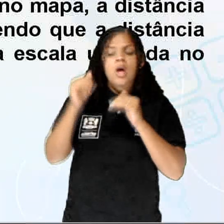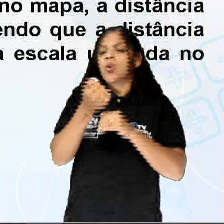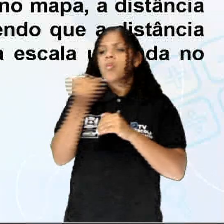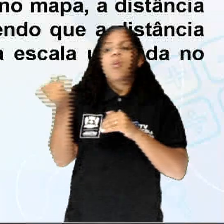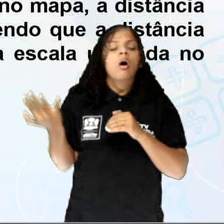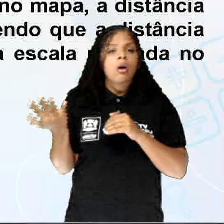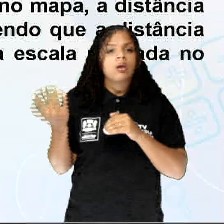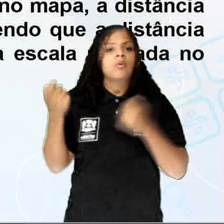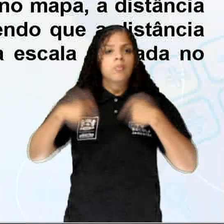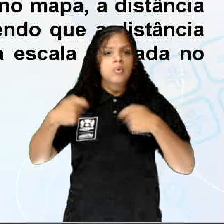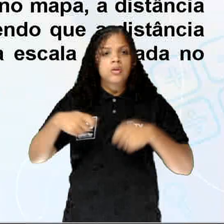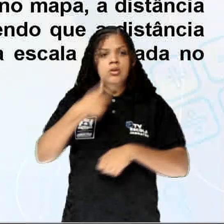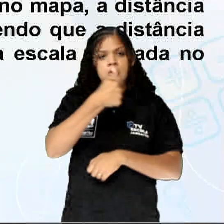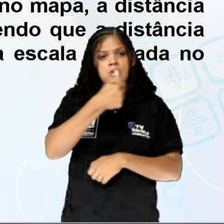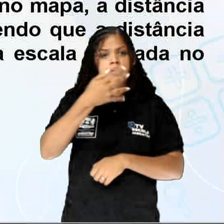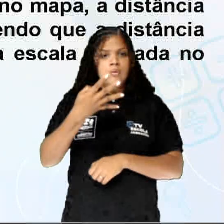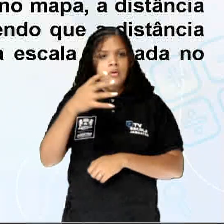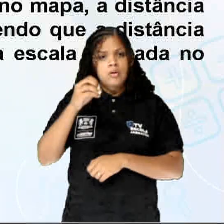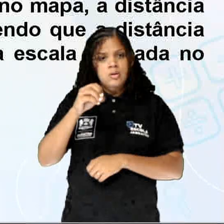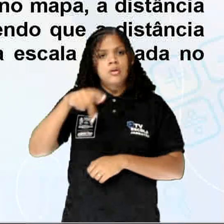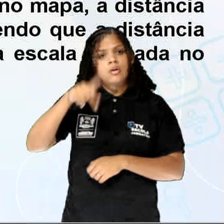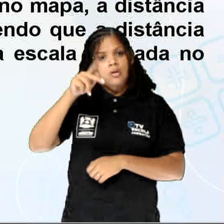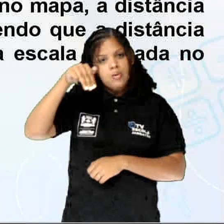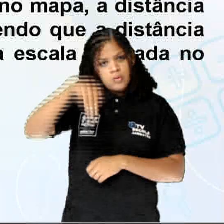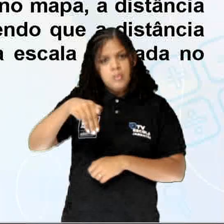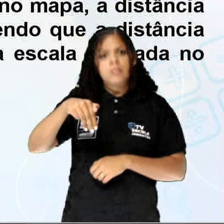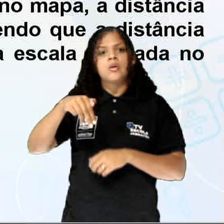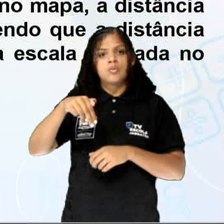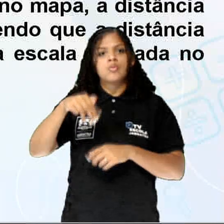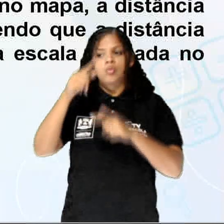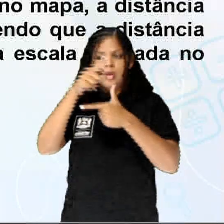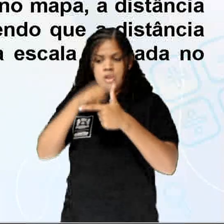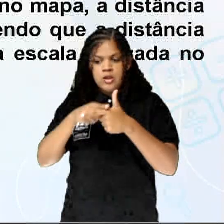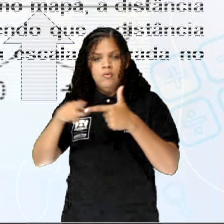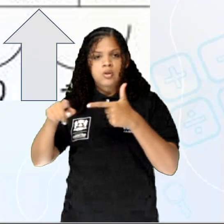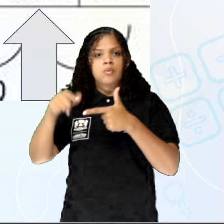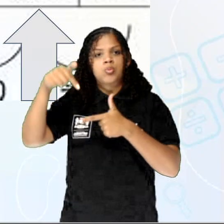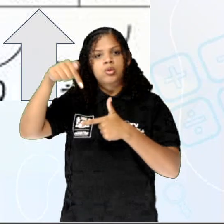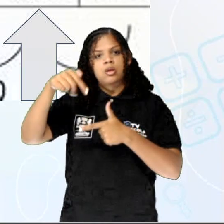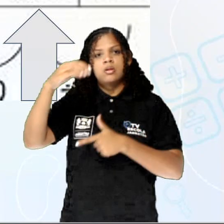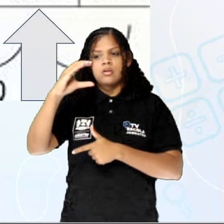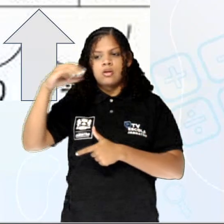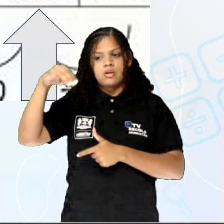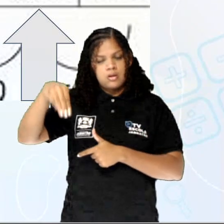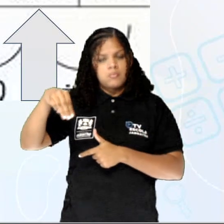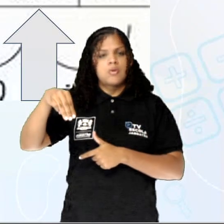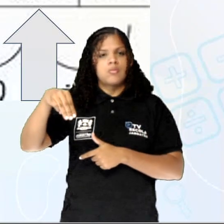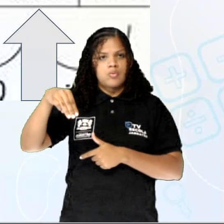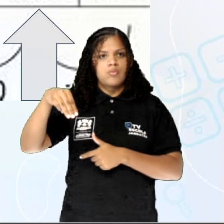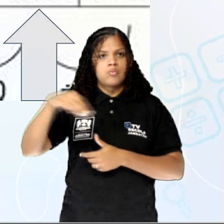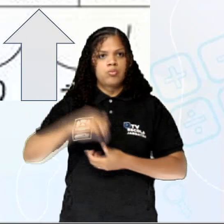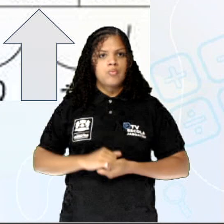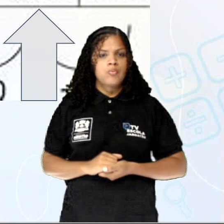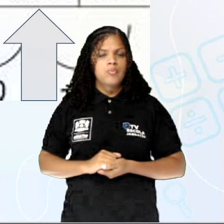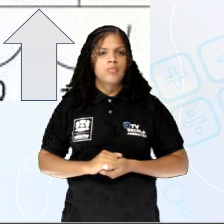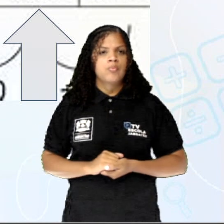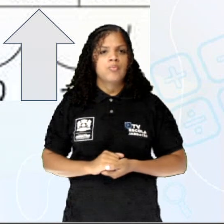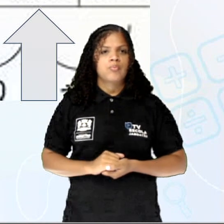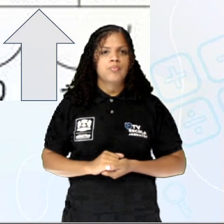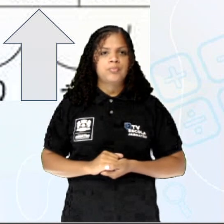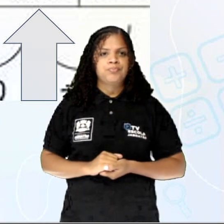desse assunto, analise a situação seguinte. Um grupo de cartógrafos decide imprimir um mapa das regiões da Zona da Mata e